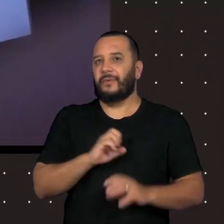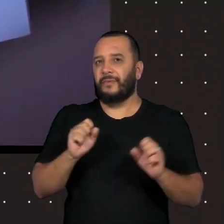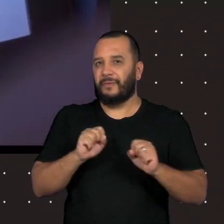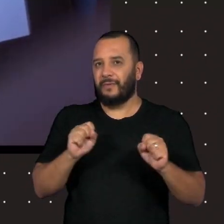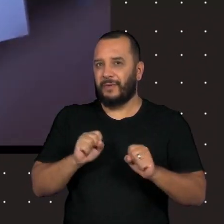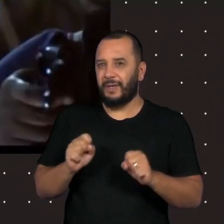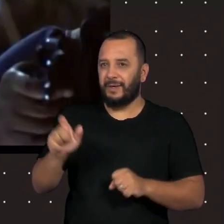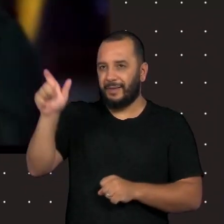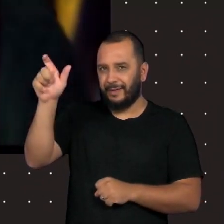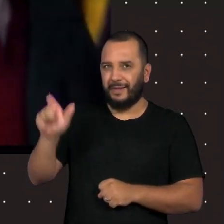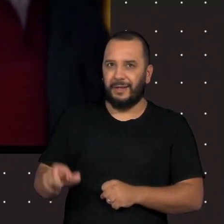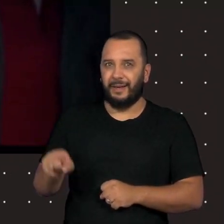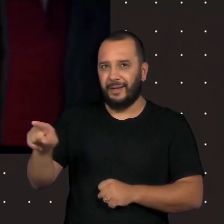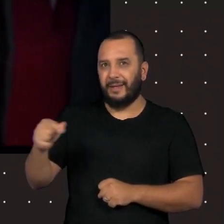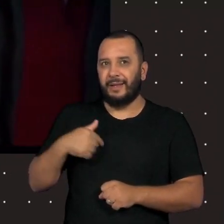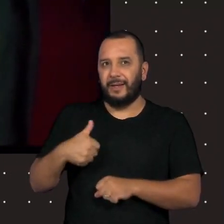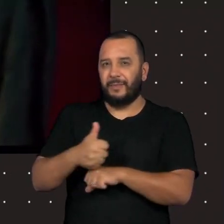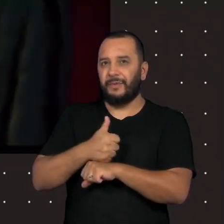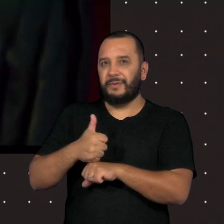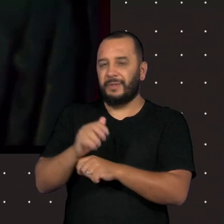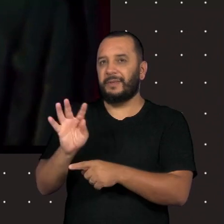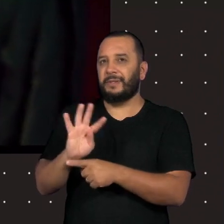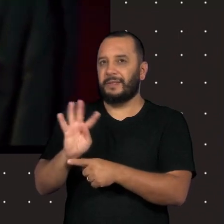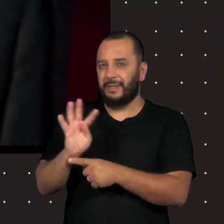dessa cineasta que propôs e tem